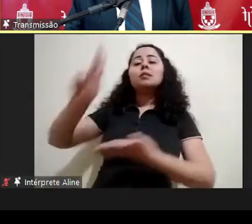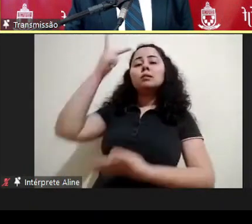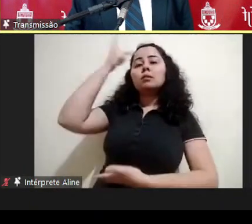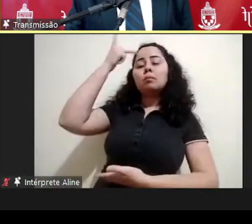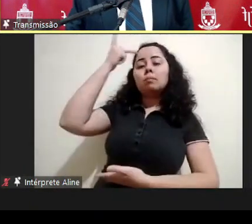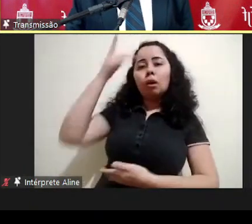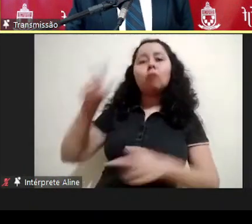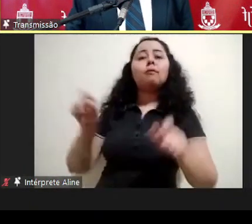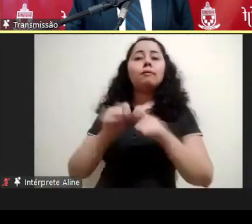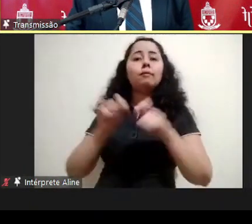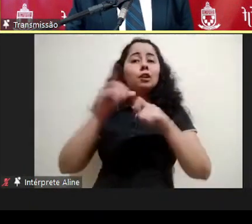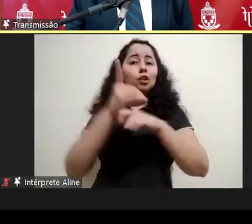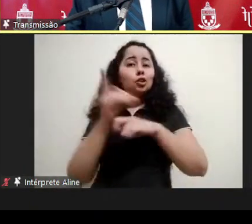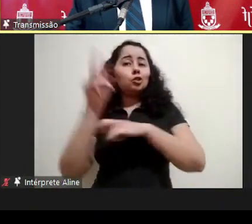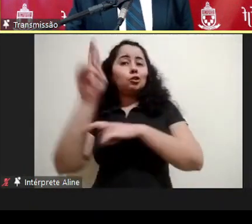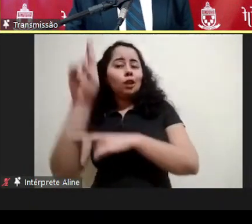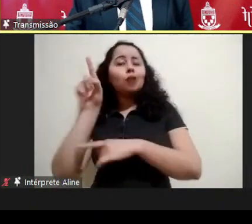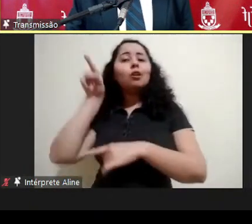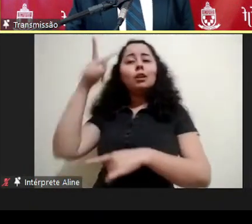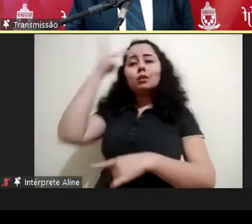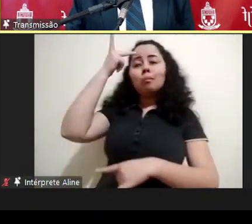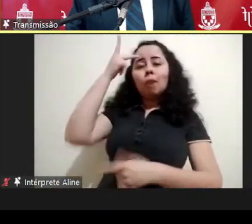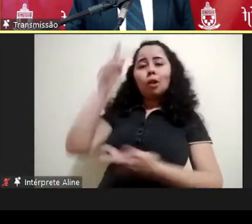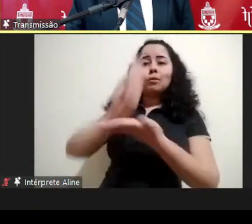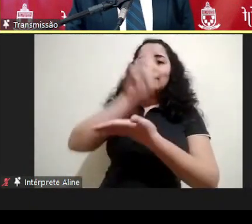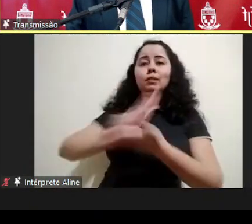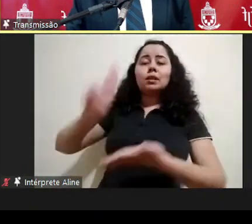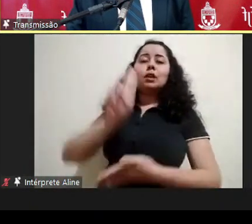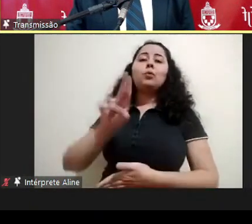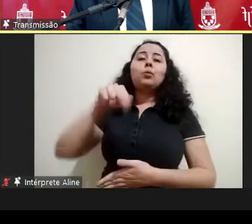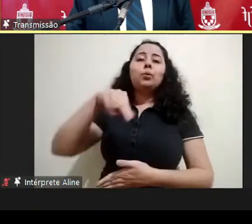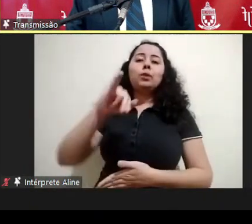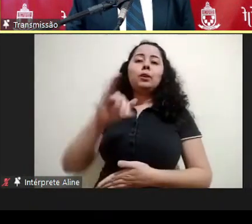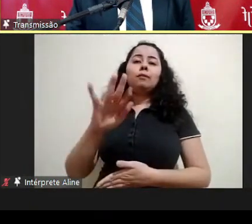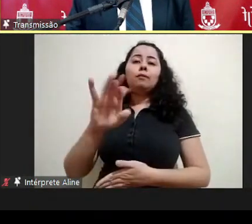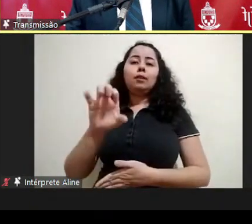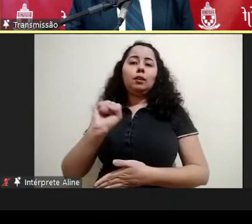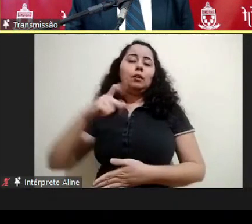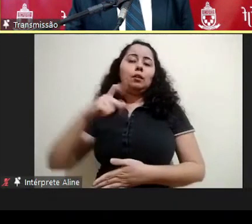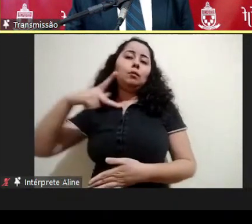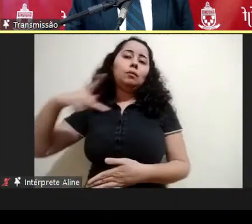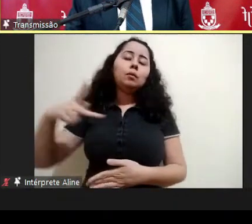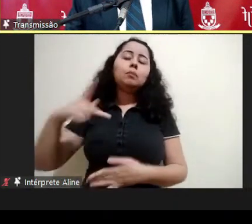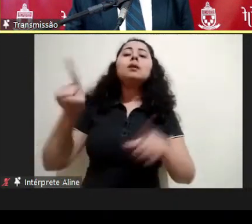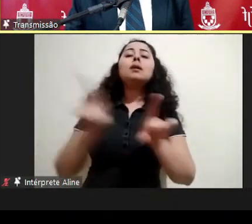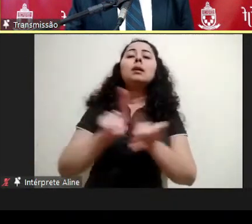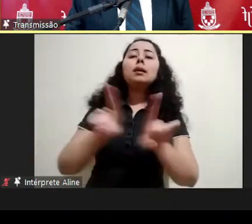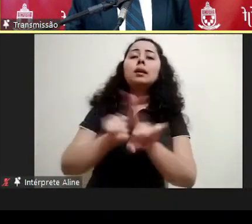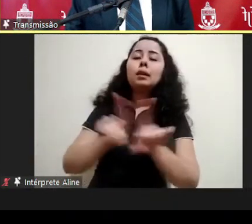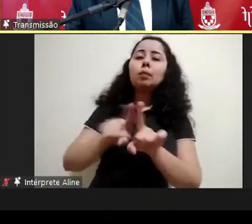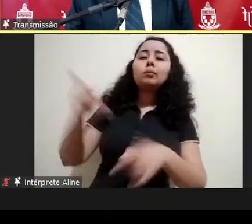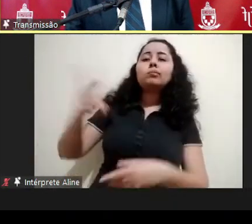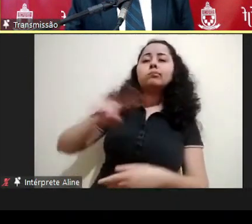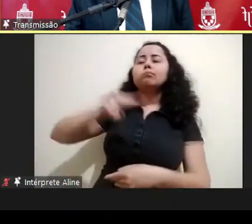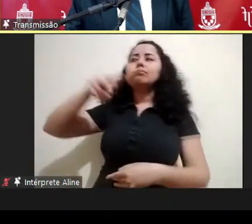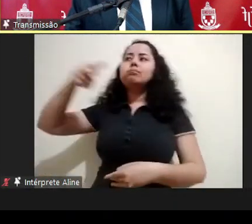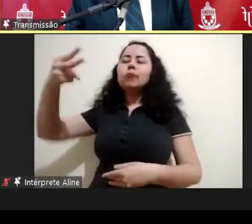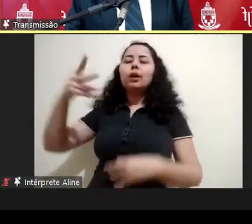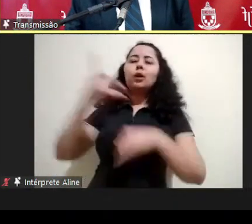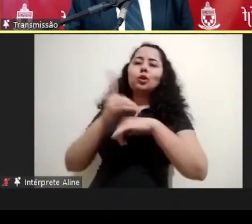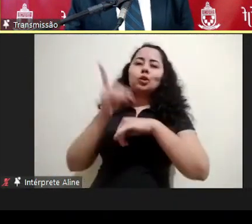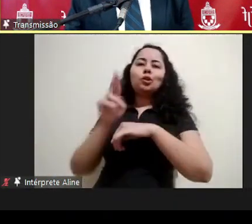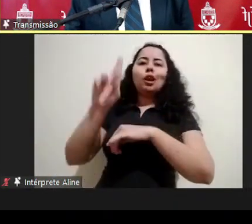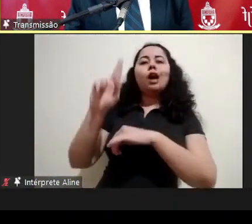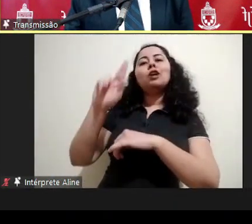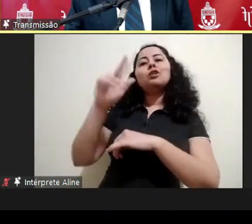também pela Unifesp. No período do doutorado, fez um ano de doutorado sanduíche no Brompton Hospital, da Imperial College